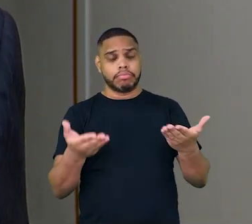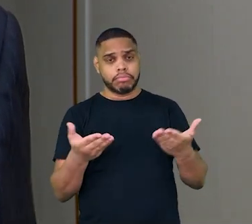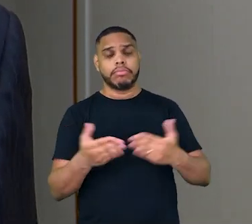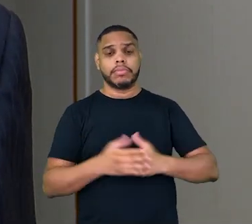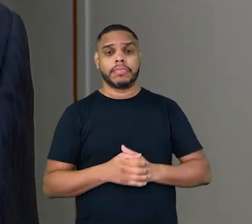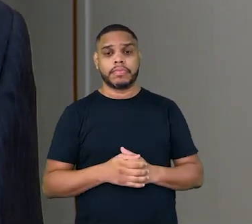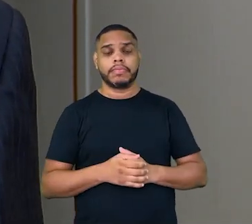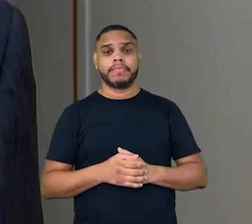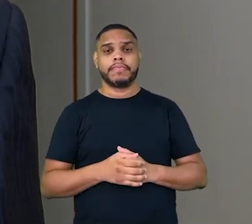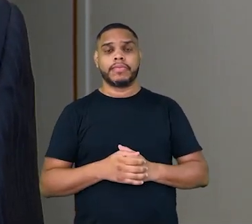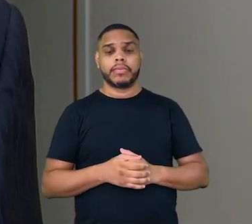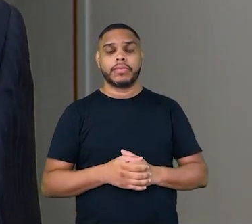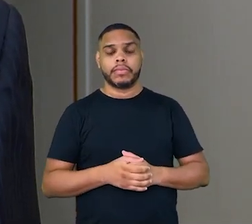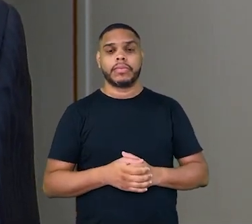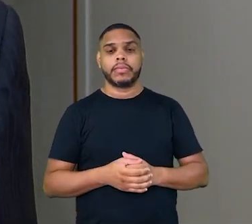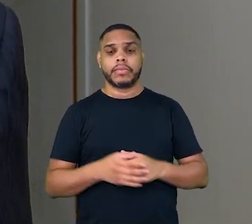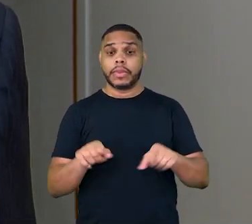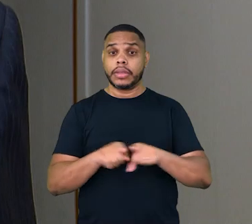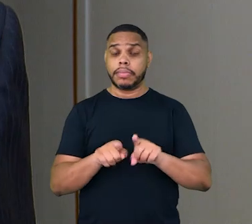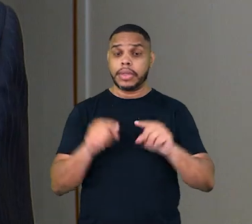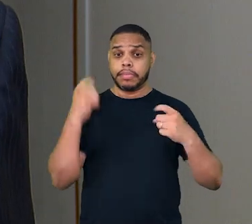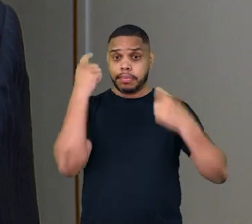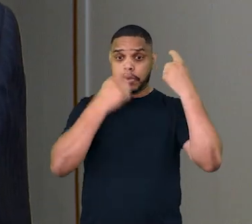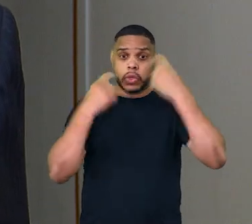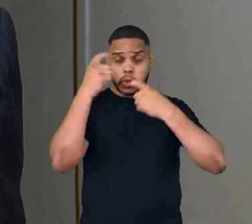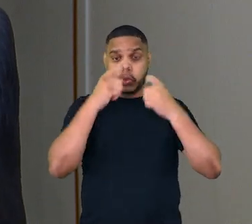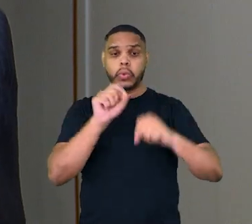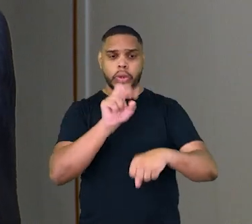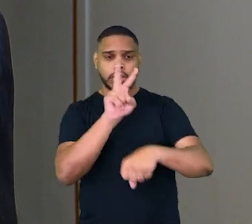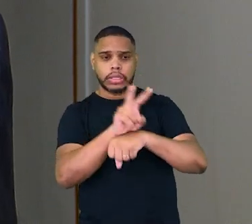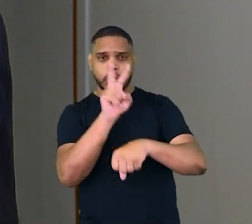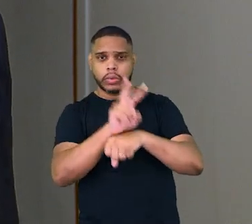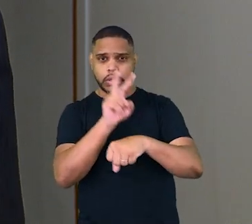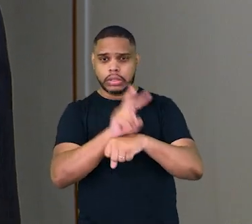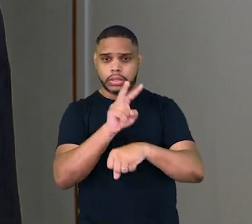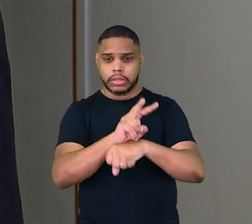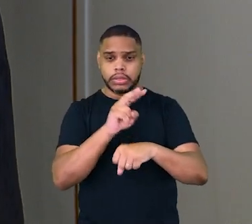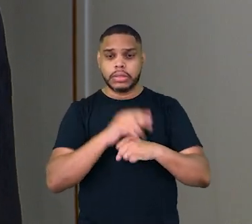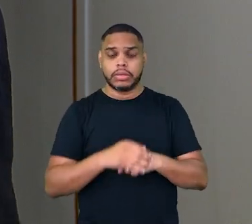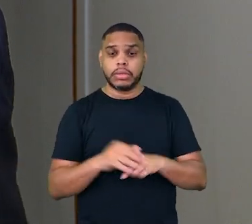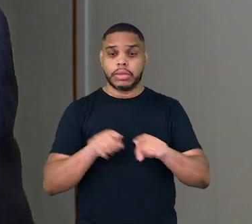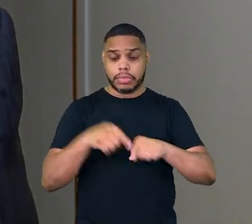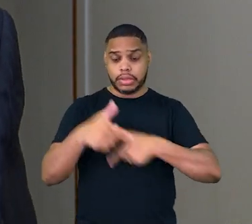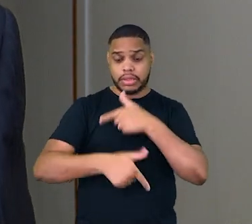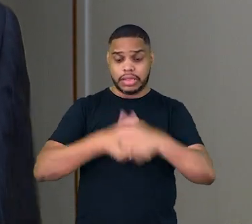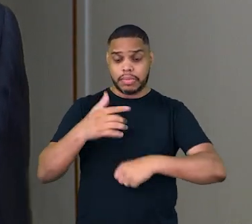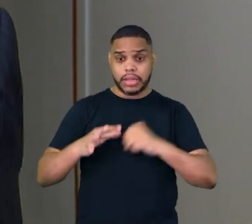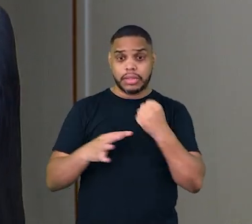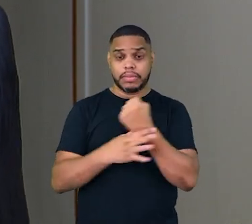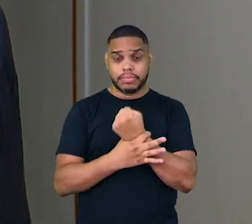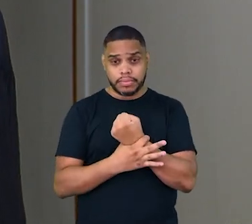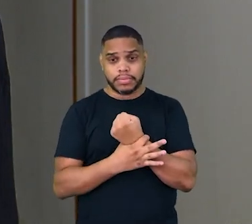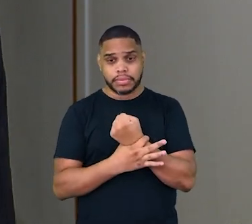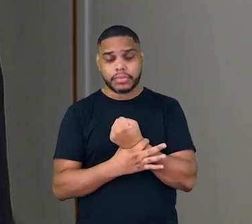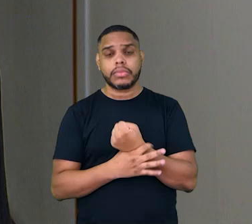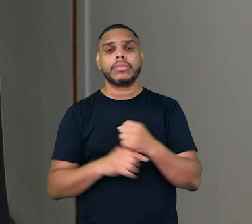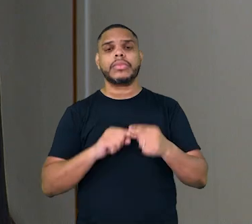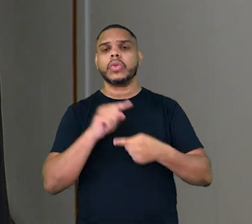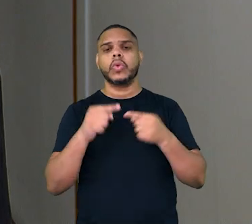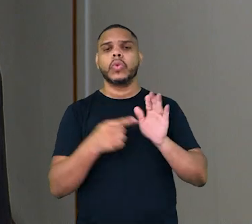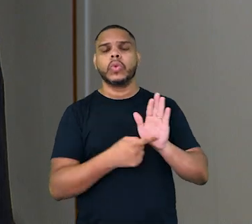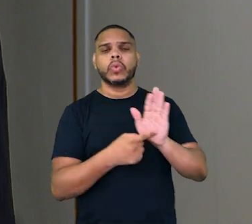princípio democrático. E a preocupação com a segurança e o trabalho seguro,